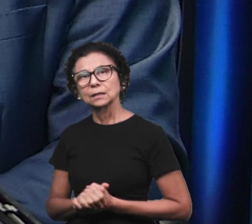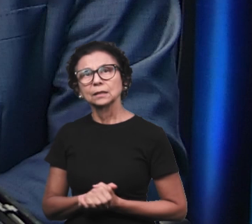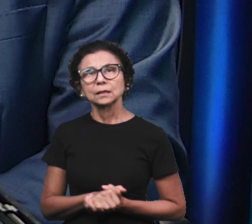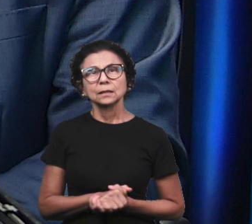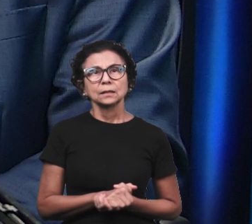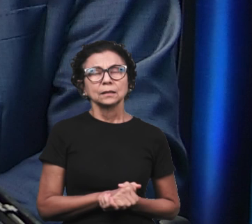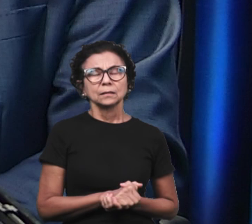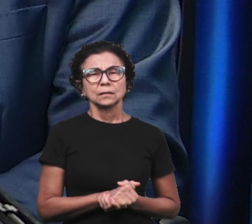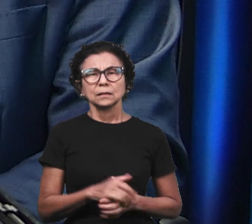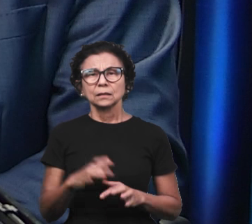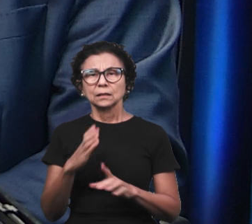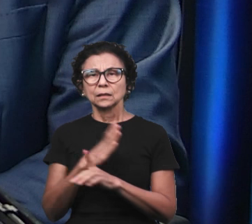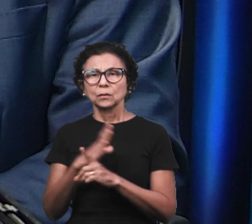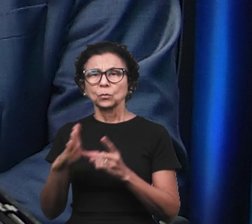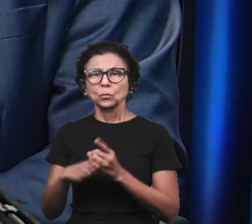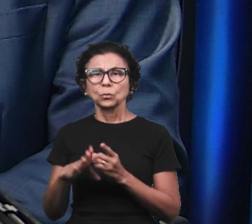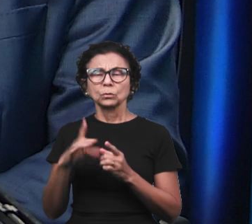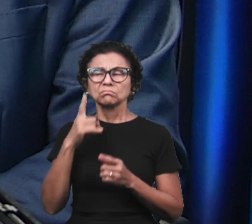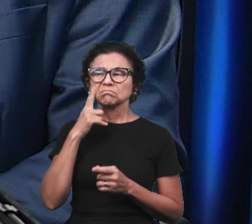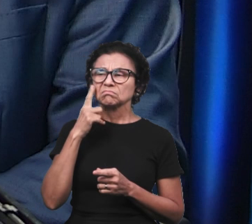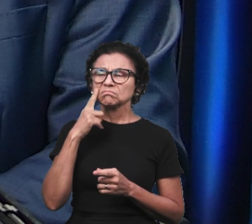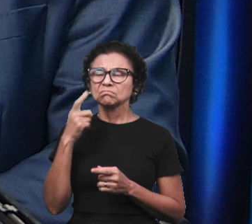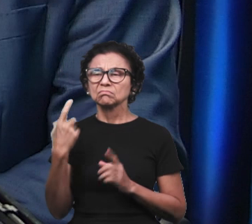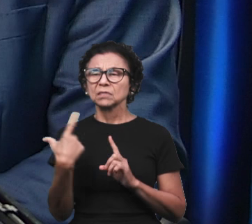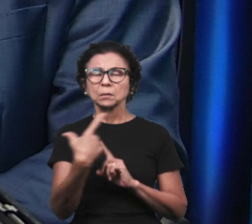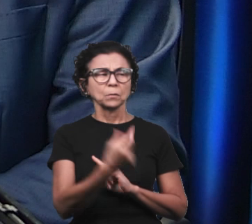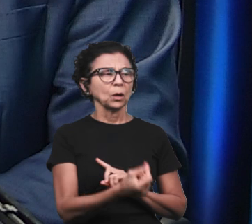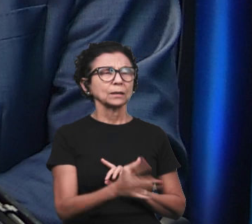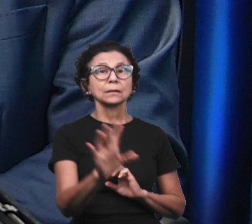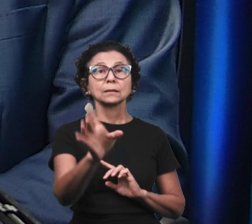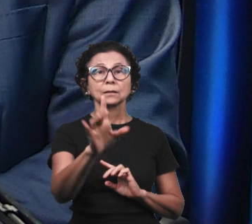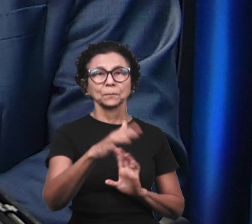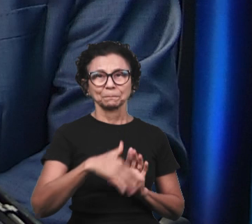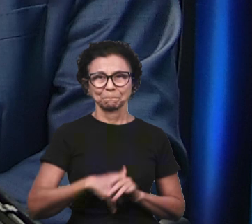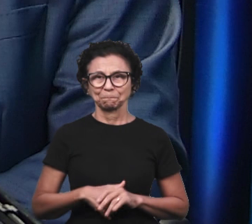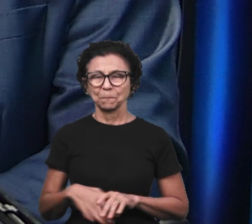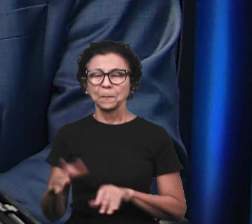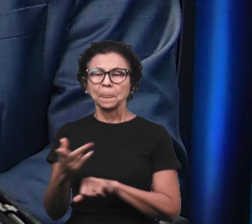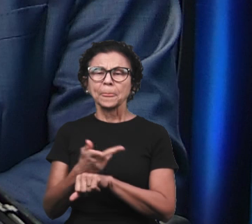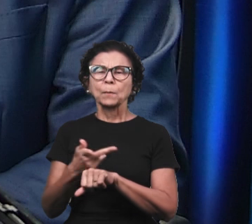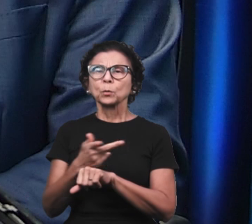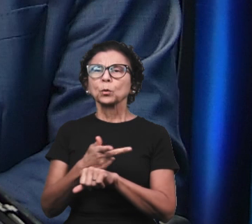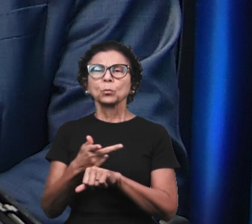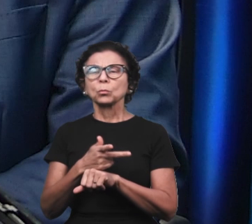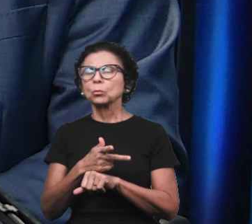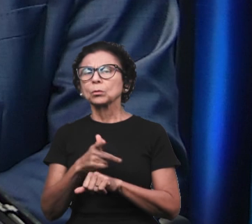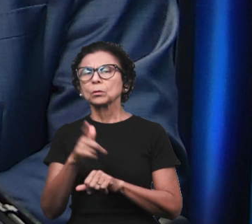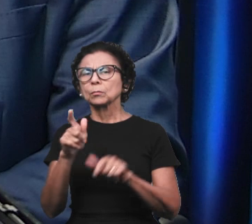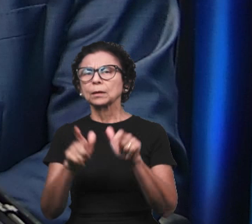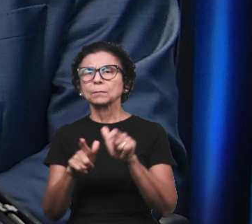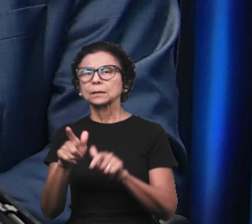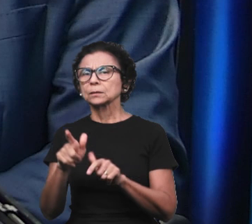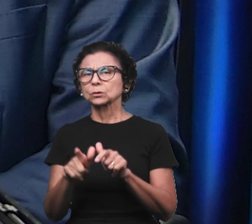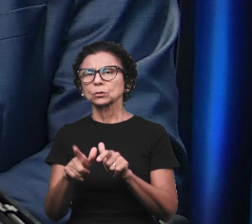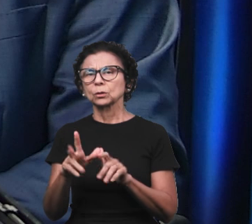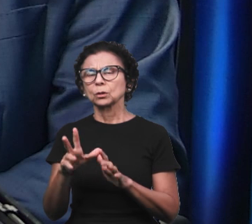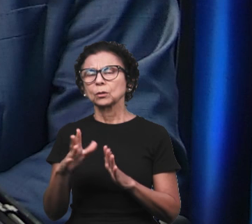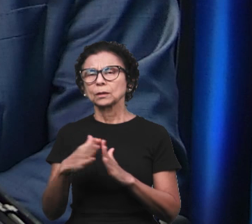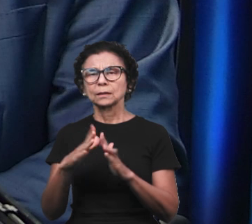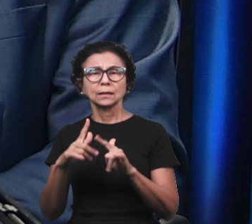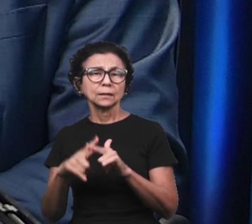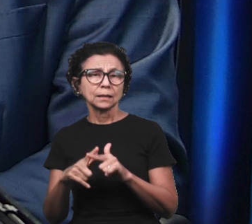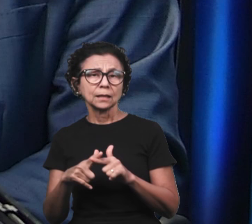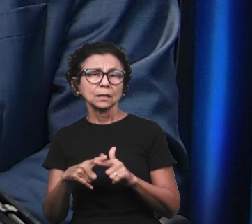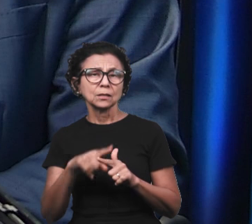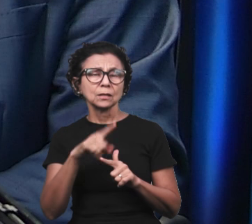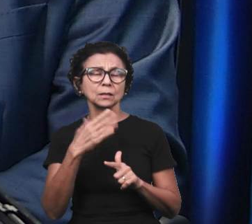o culto e vá embora. Não, procura qualquer irmão da igreja e pede para ele te contar uma experiência que ele tenha tido